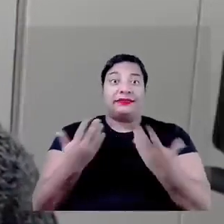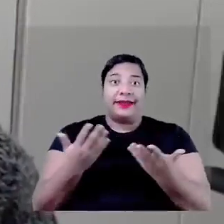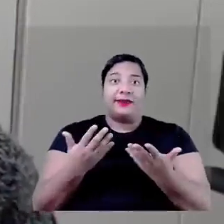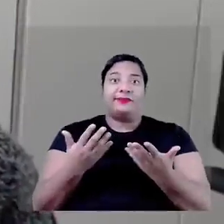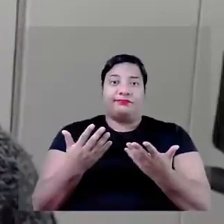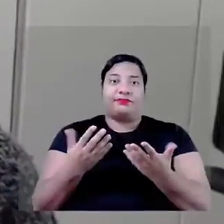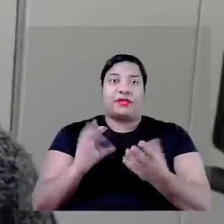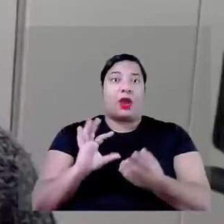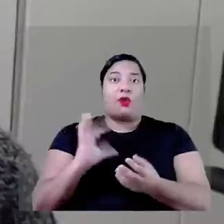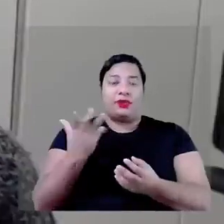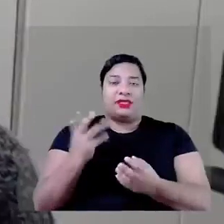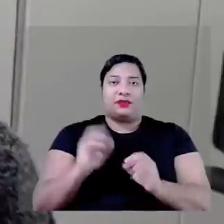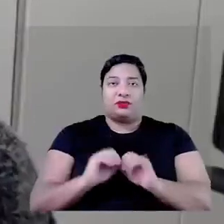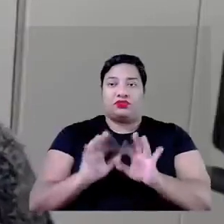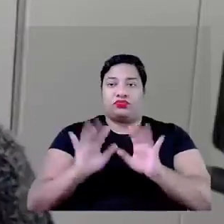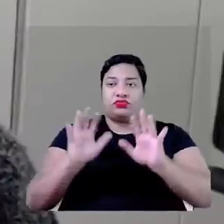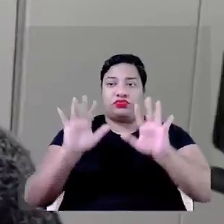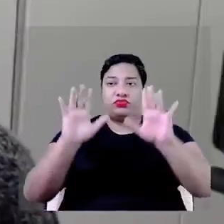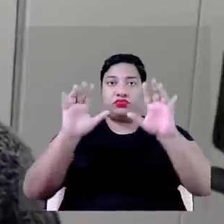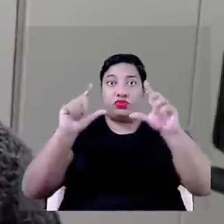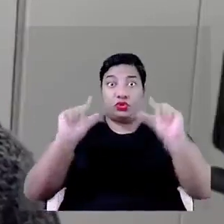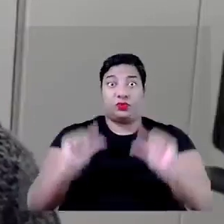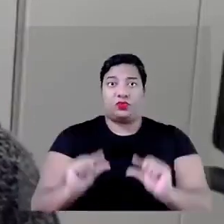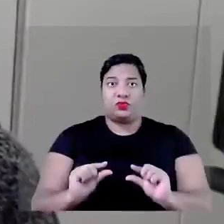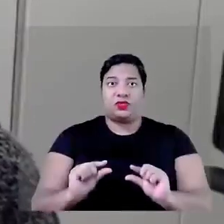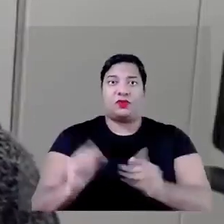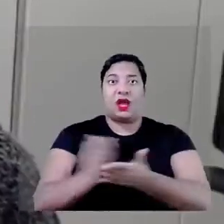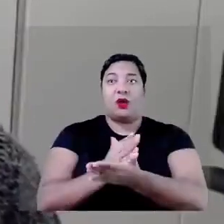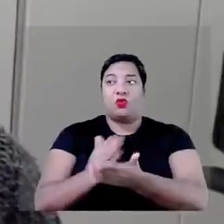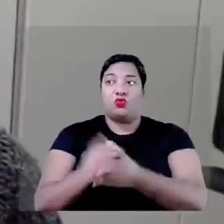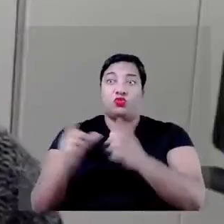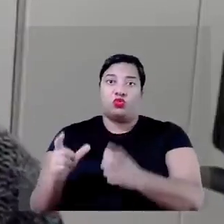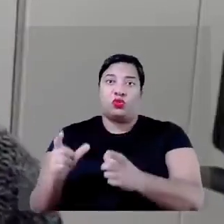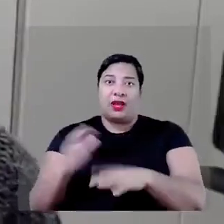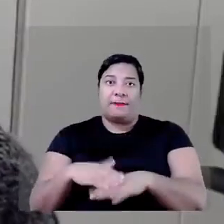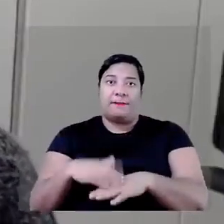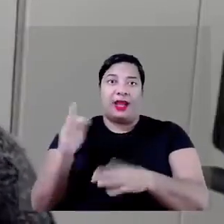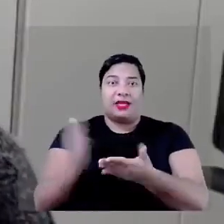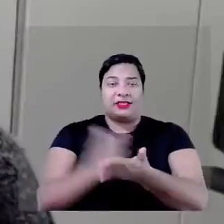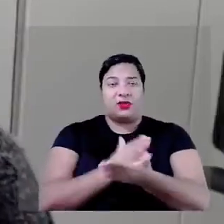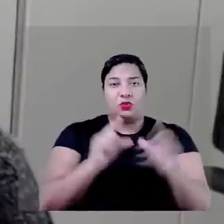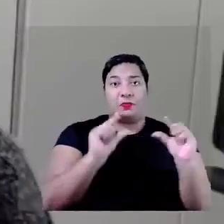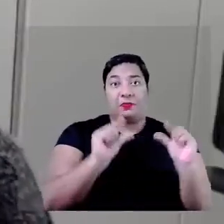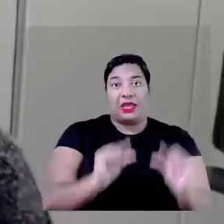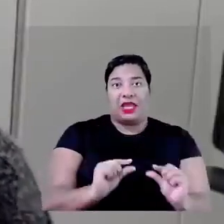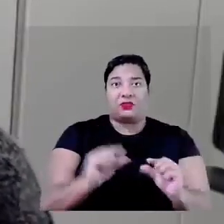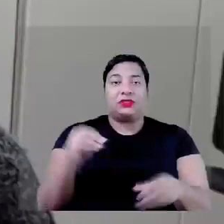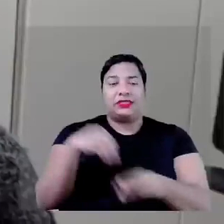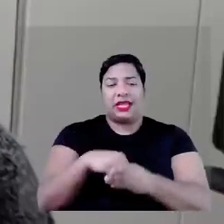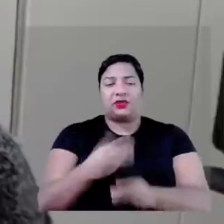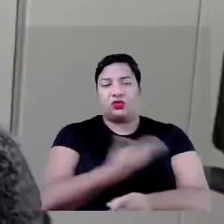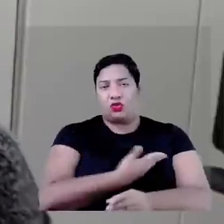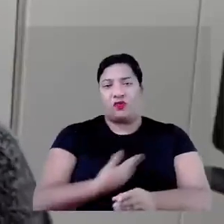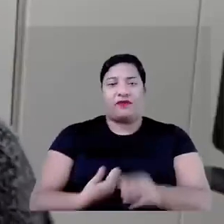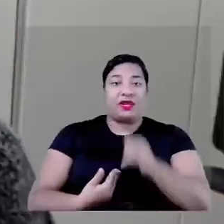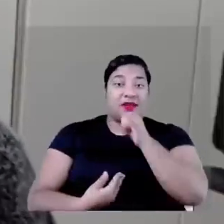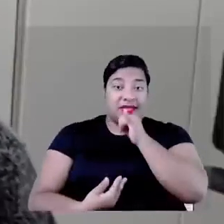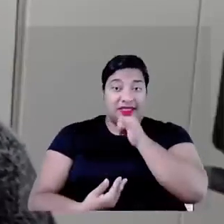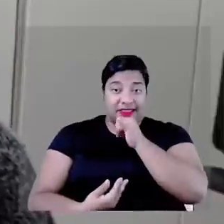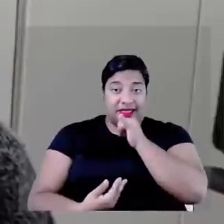volume de emissões de gases de efeito estufa desses órgãos integrantes do poder público. Então, a gente tem aí alguns exemplos,